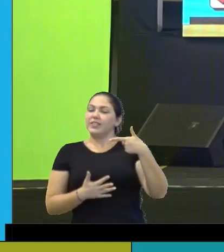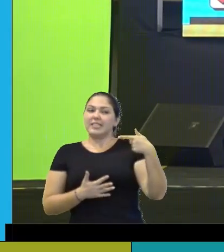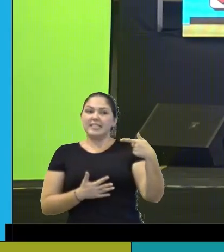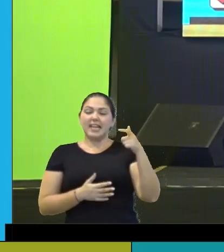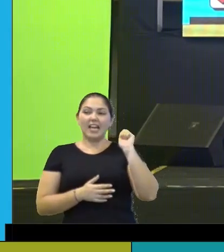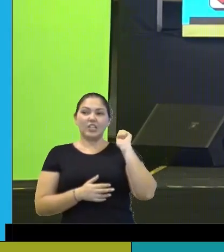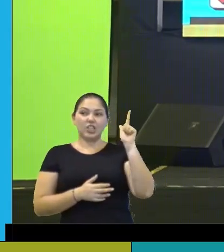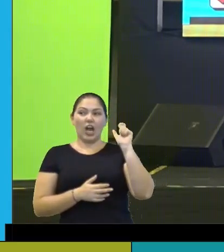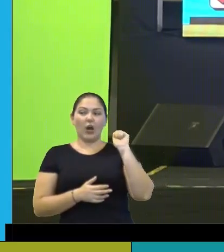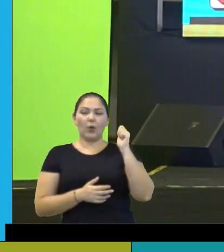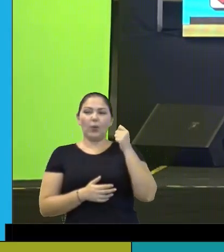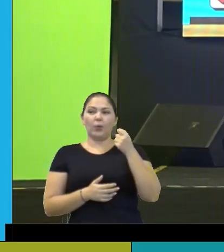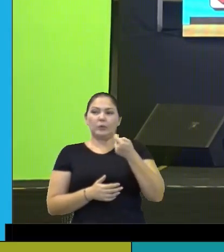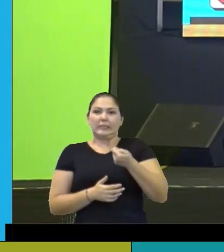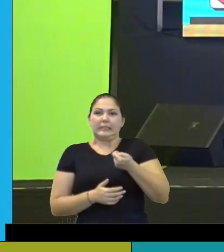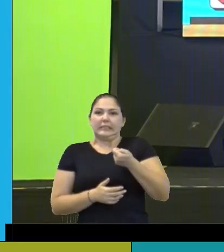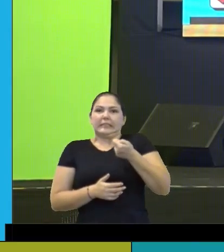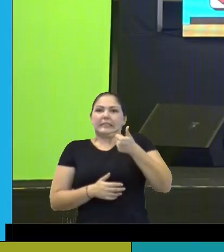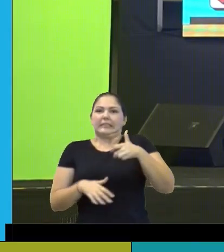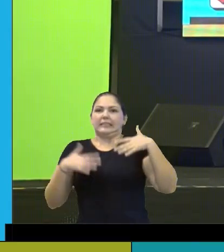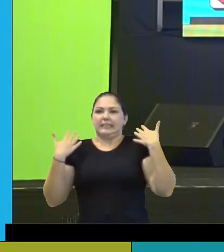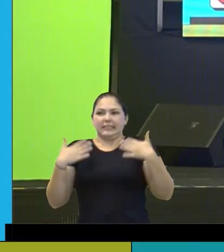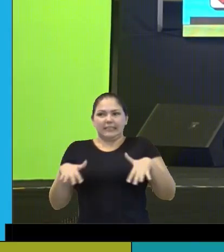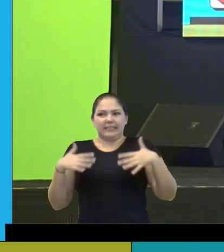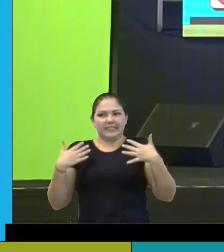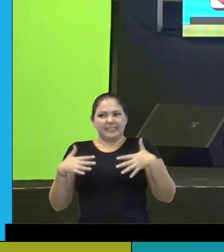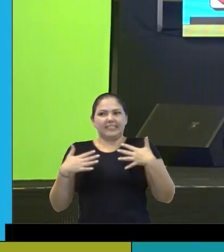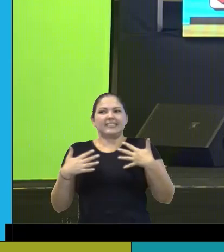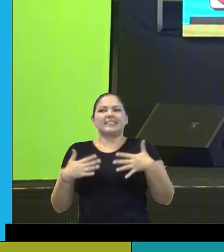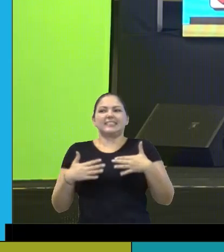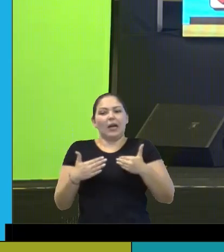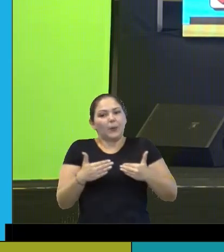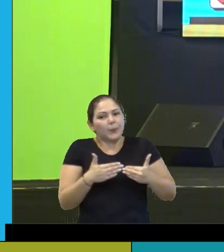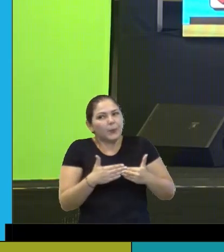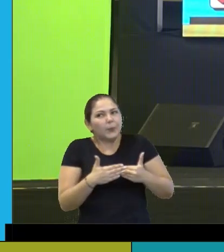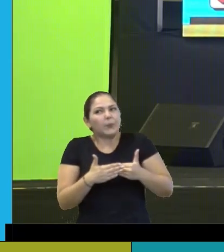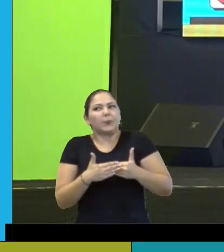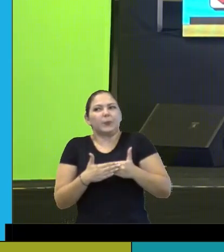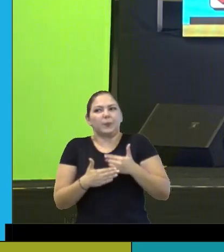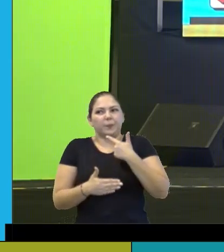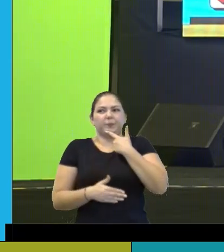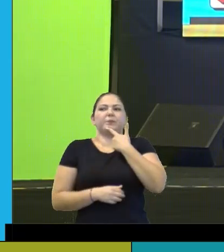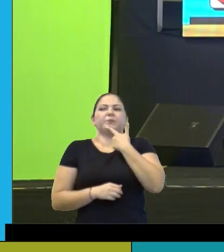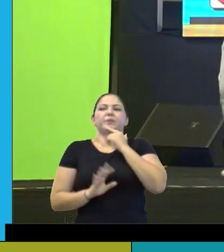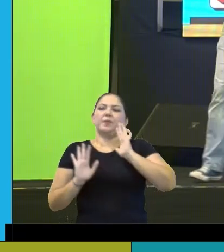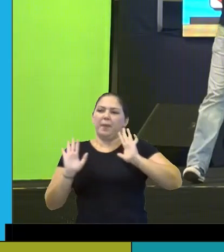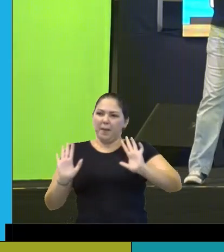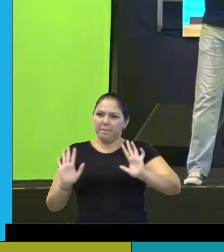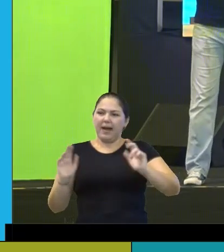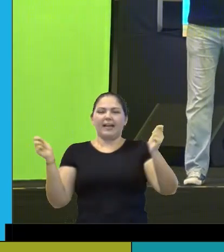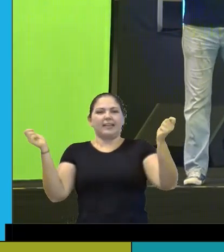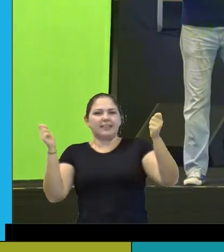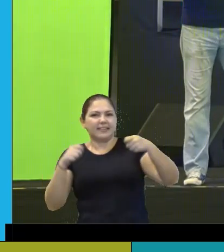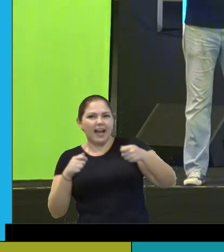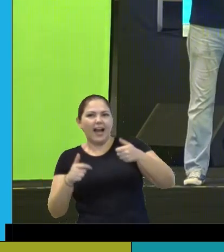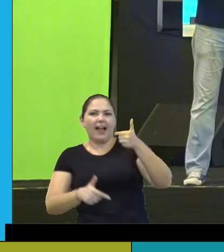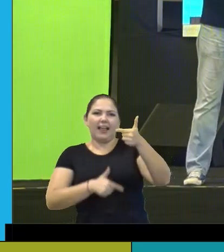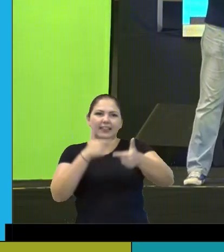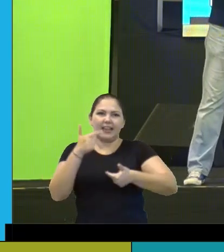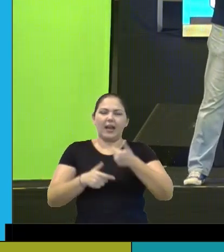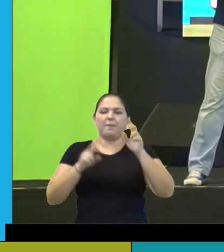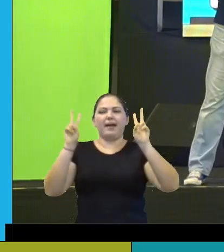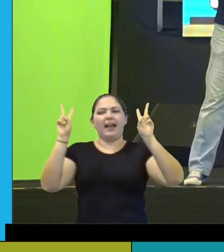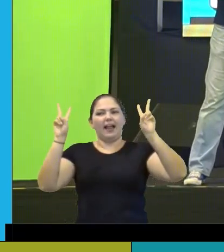falta pouquíssimo tempo, mas nós temos ainda tempo hábil para trabalhar alguns temas fundamentais para a